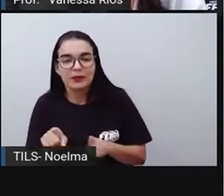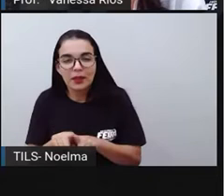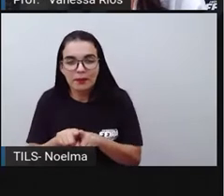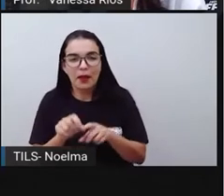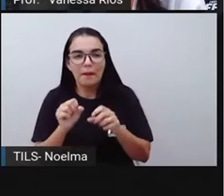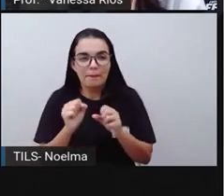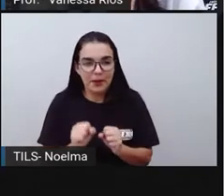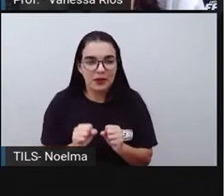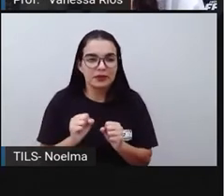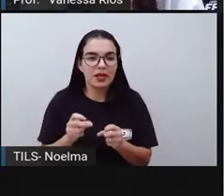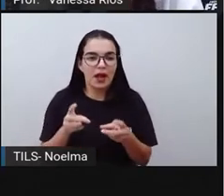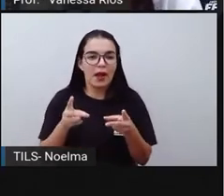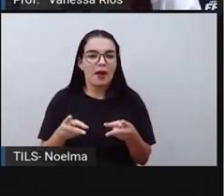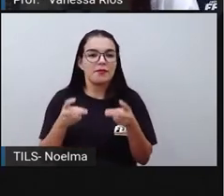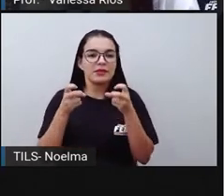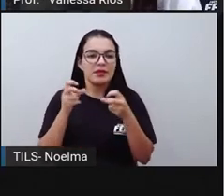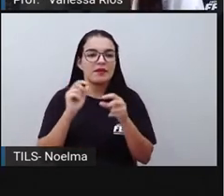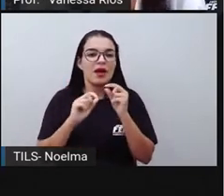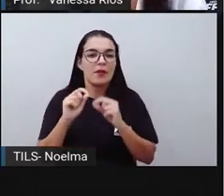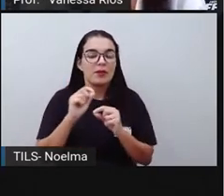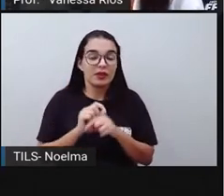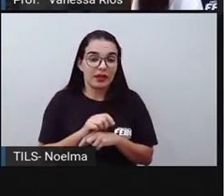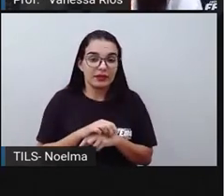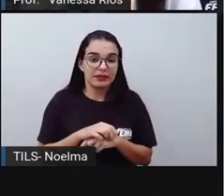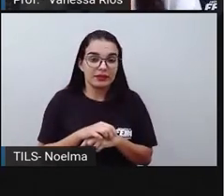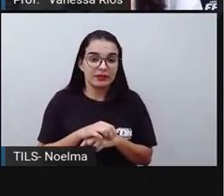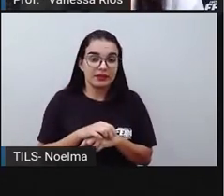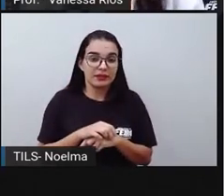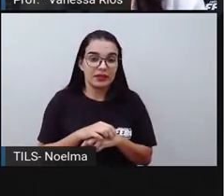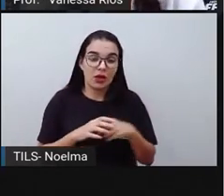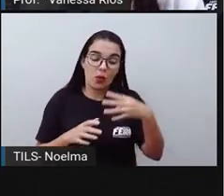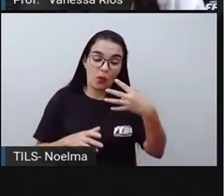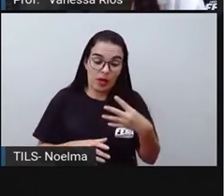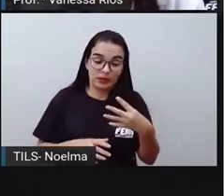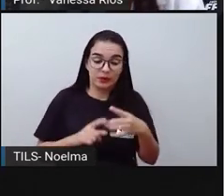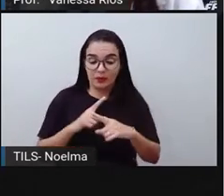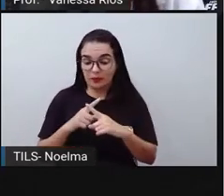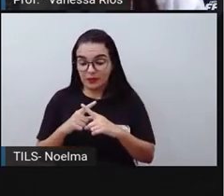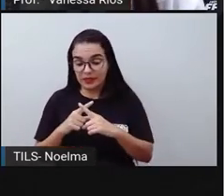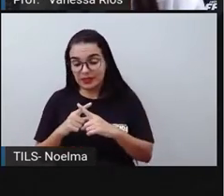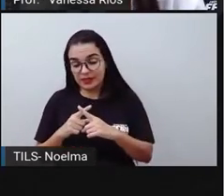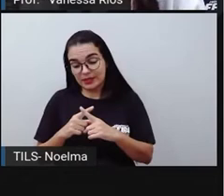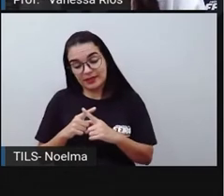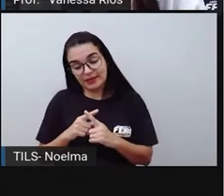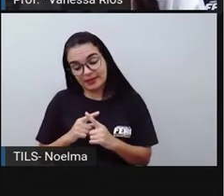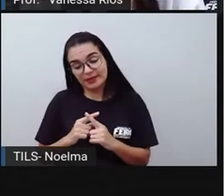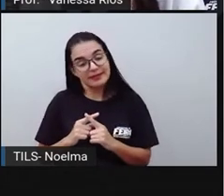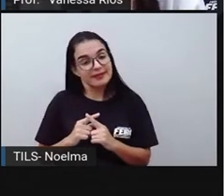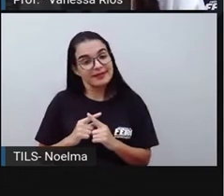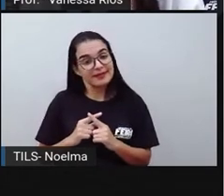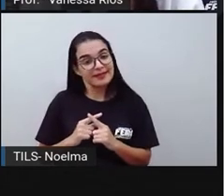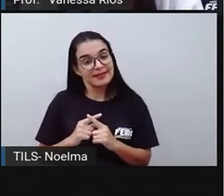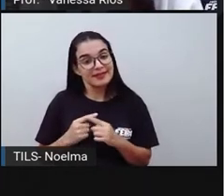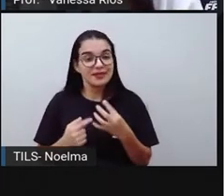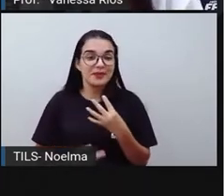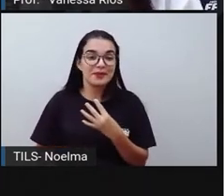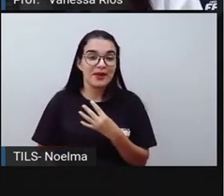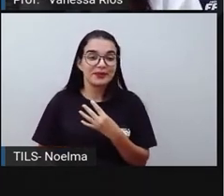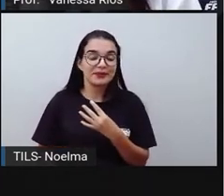observar que nesta adição, eu juntei o 4 vezes. E transformar essa adição